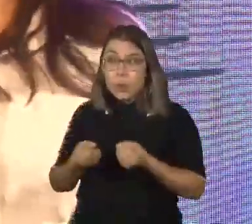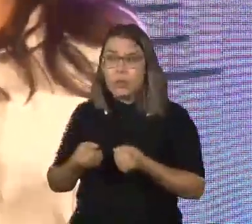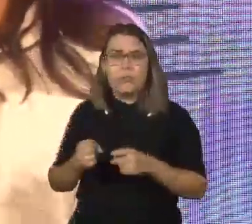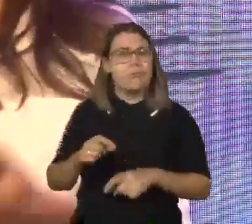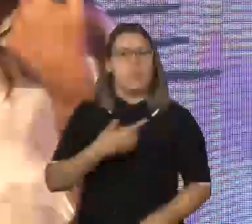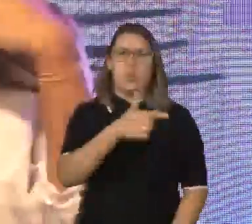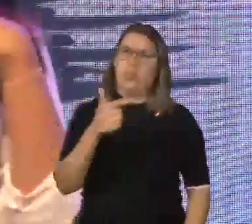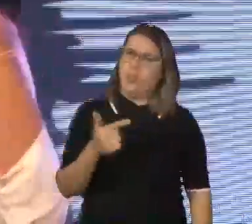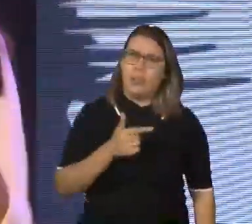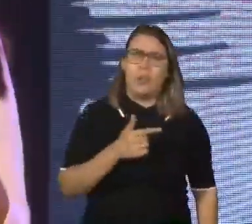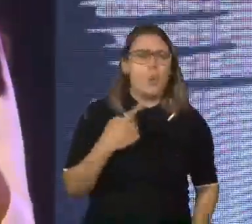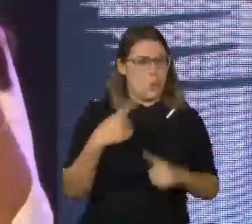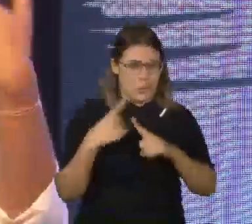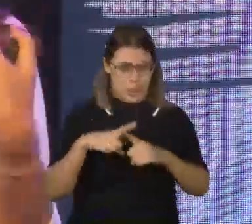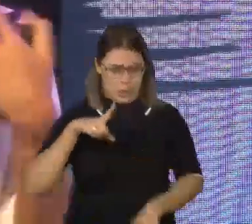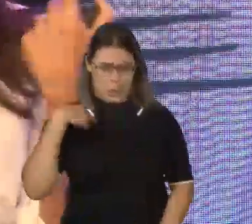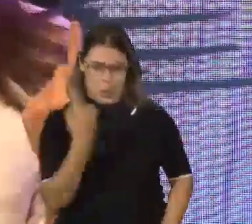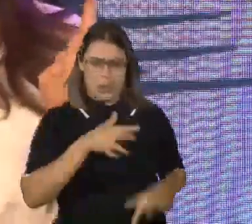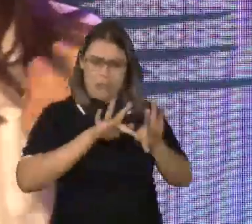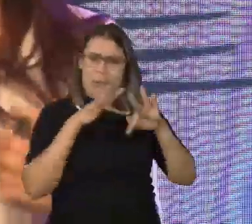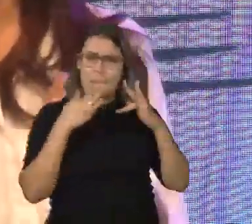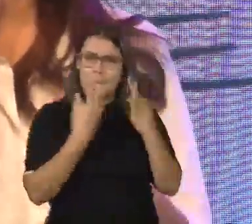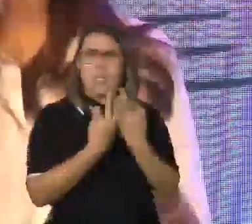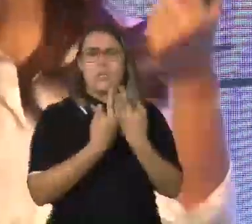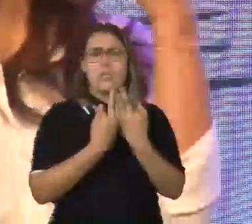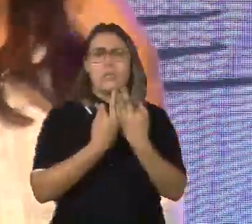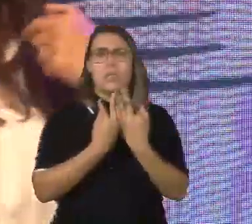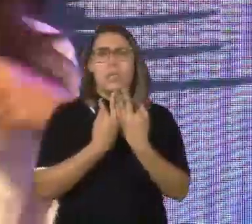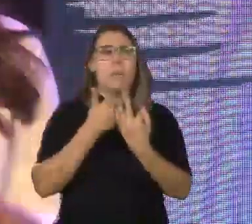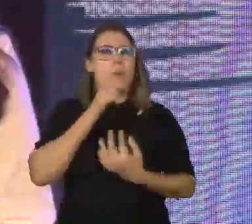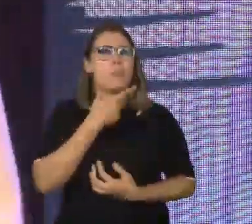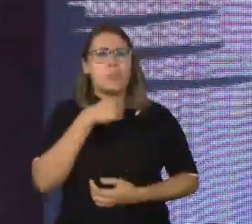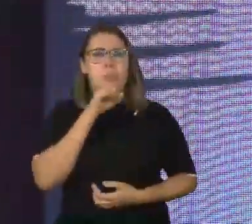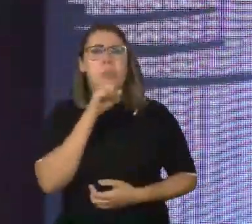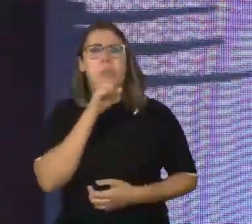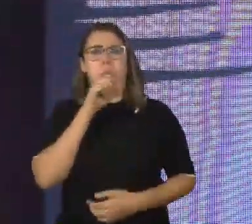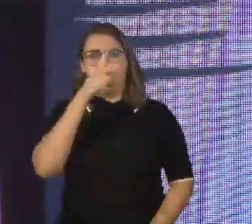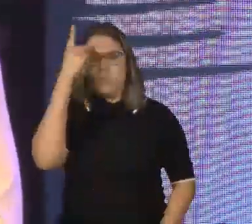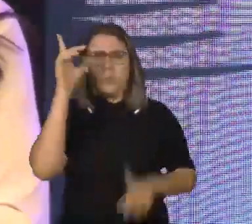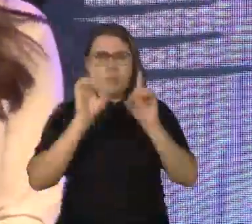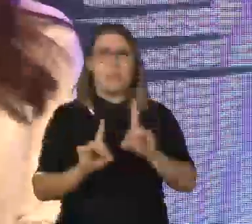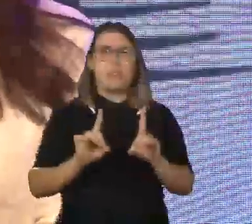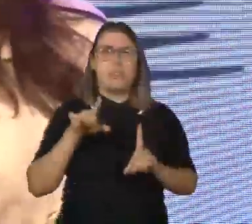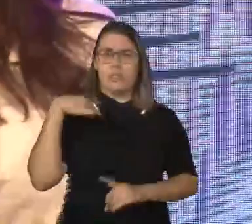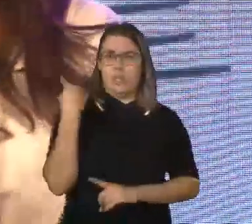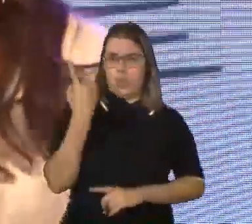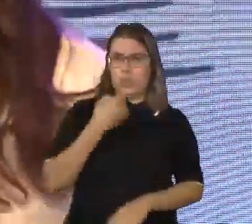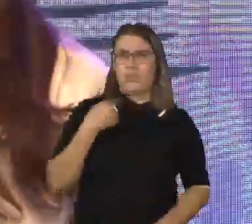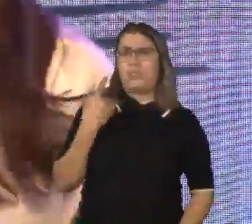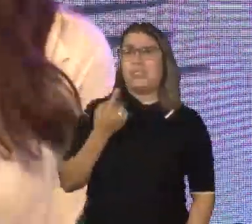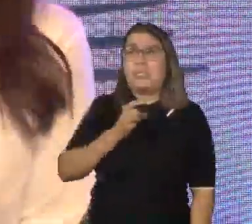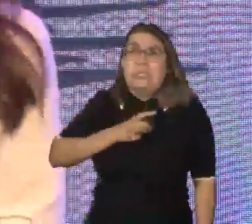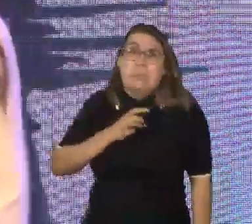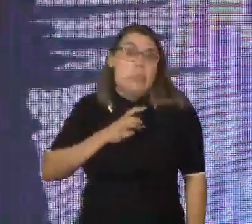existe. Por que que nós, pais de criança com deficiência, quando ligamos para uma escola para saber se tem vaga, nós